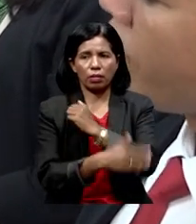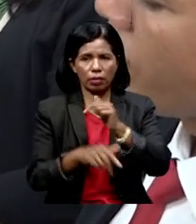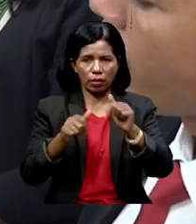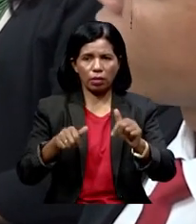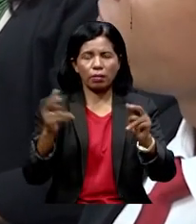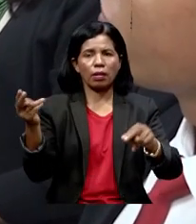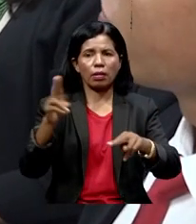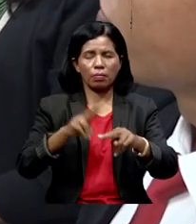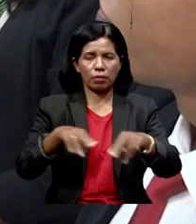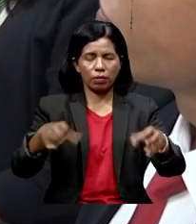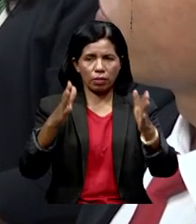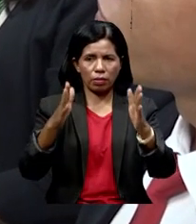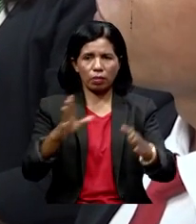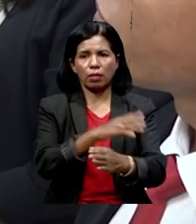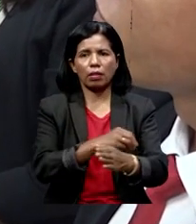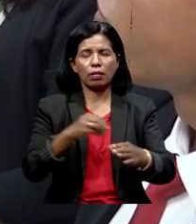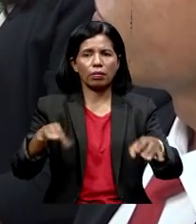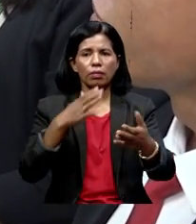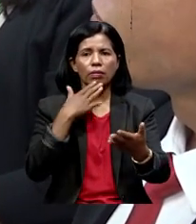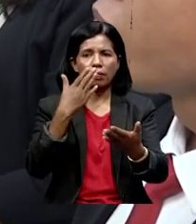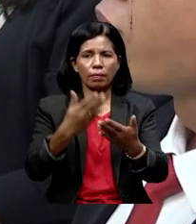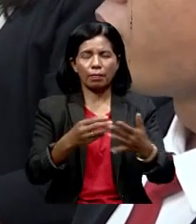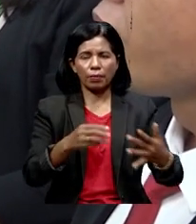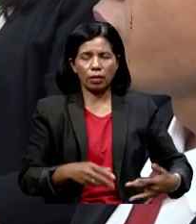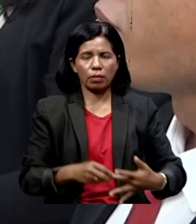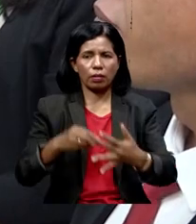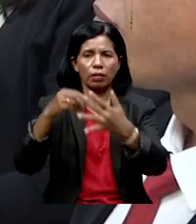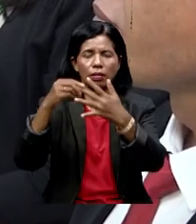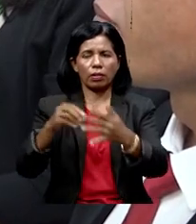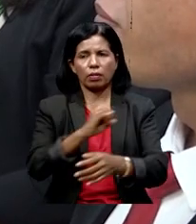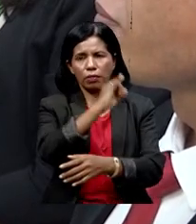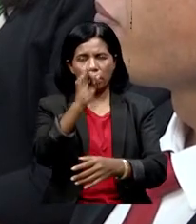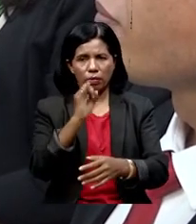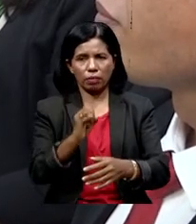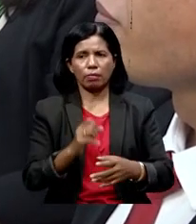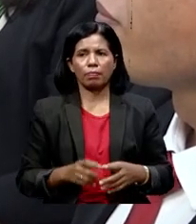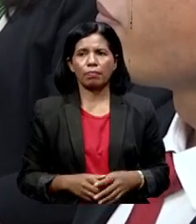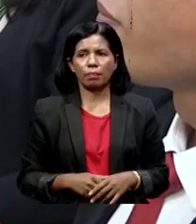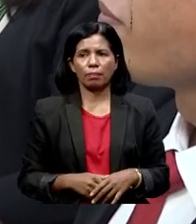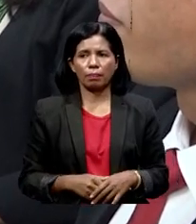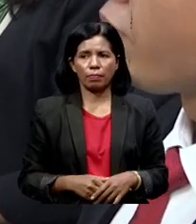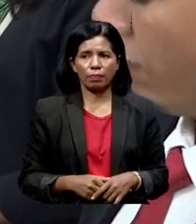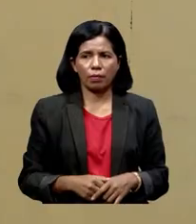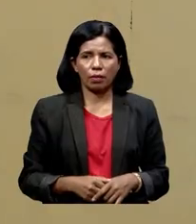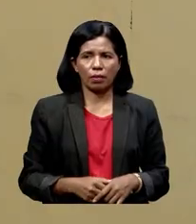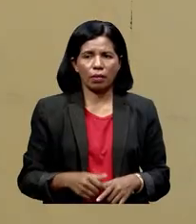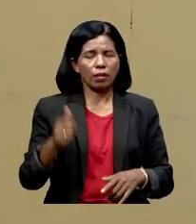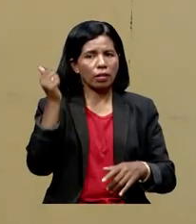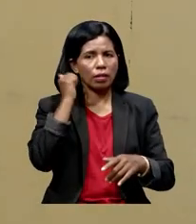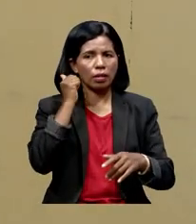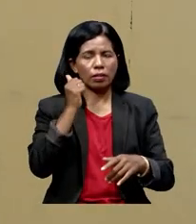precisa aumentar tão funcionário nebema profissional, liliu e a área investigação. E a ASEAN é interrupção, e